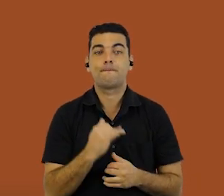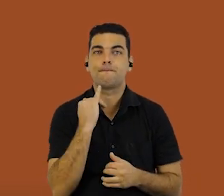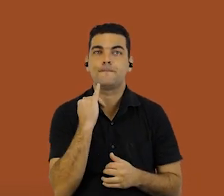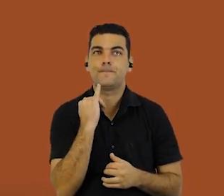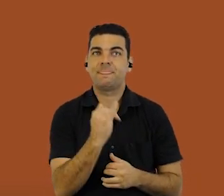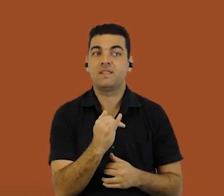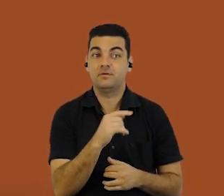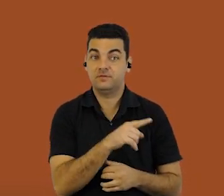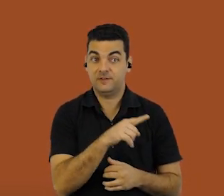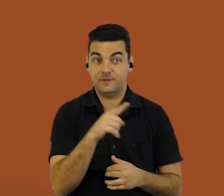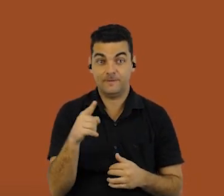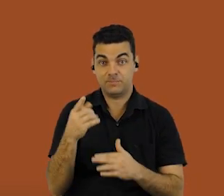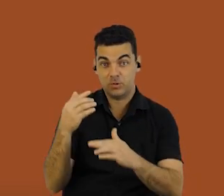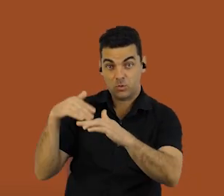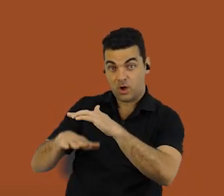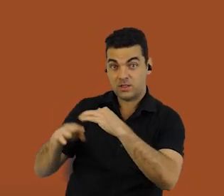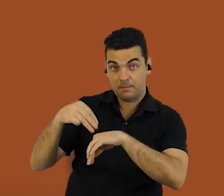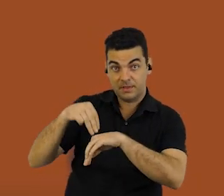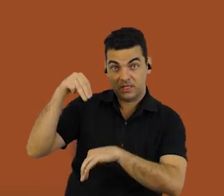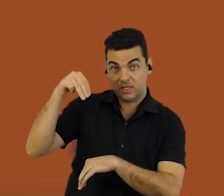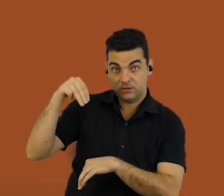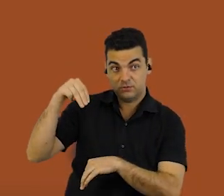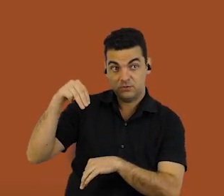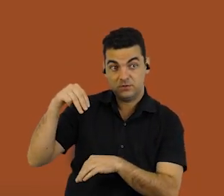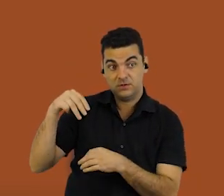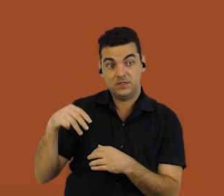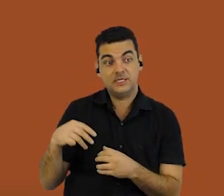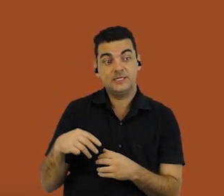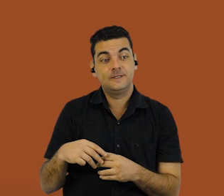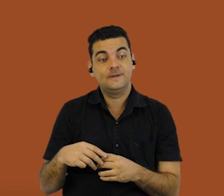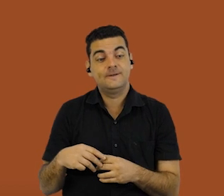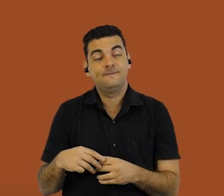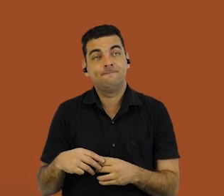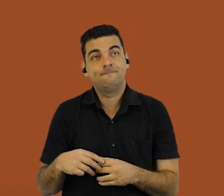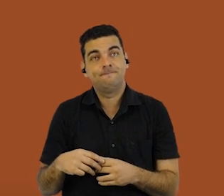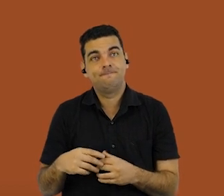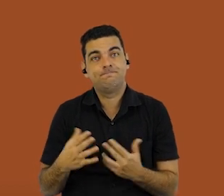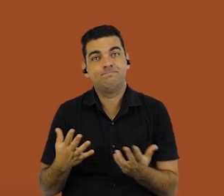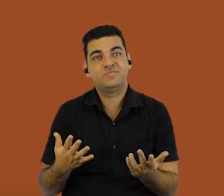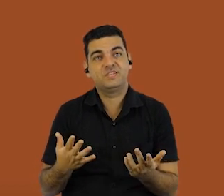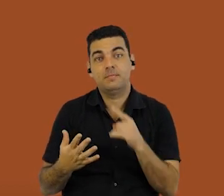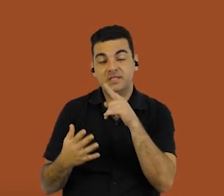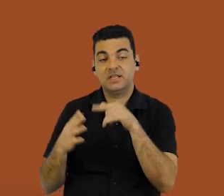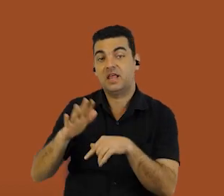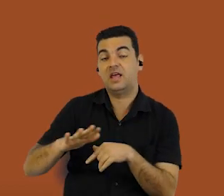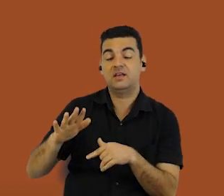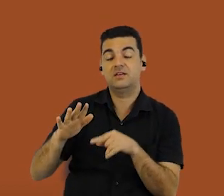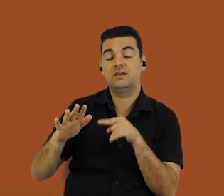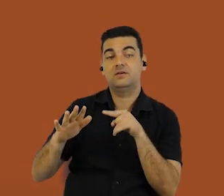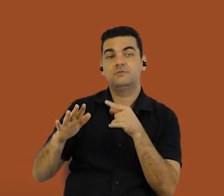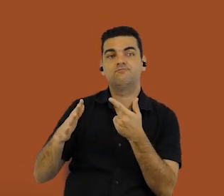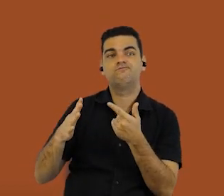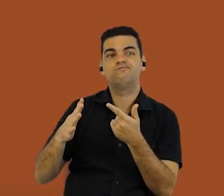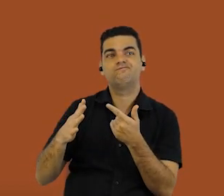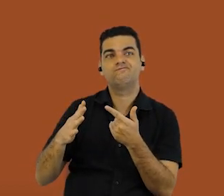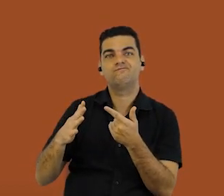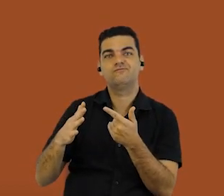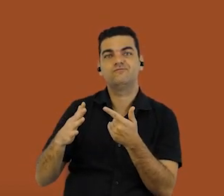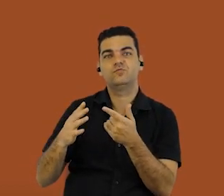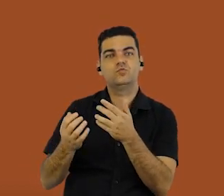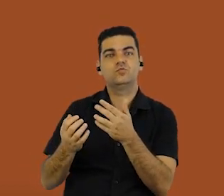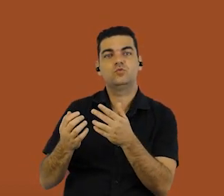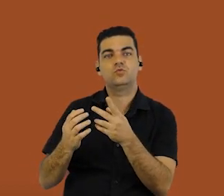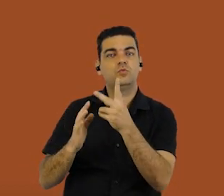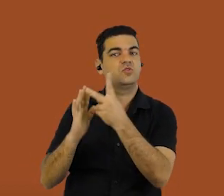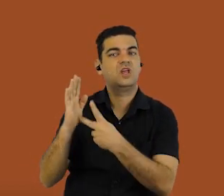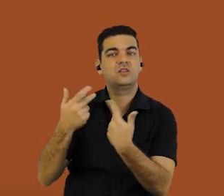banco de dissertações bastante rico. Mas que, infelizmente, esse banco de dissertações, eu acho que